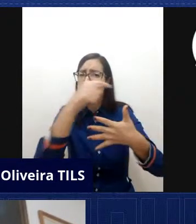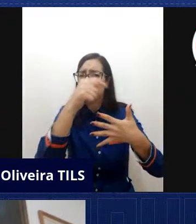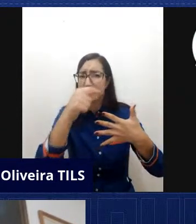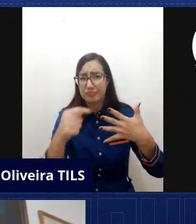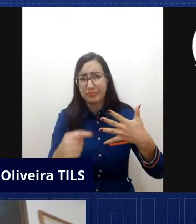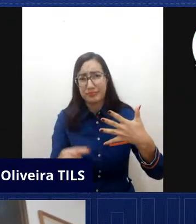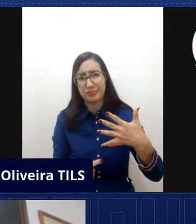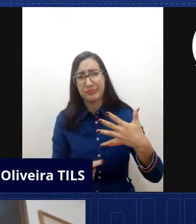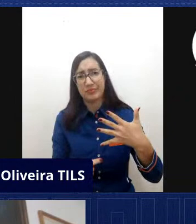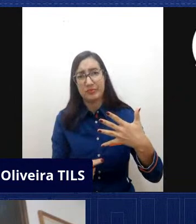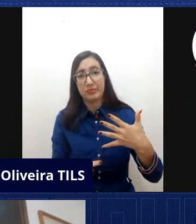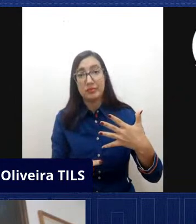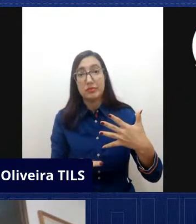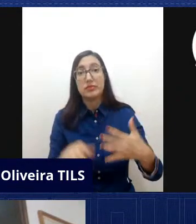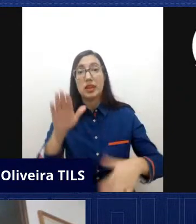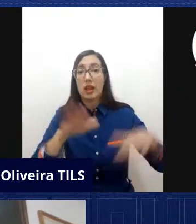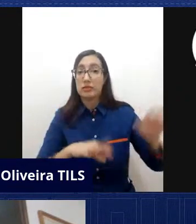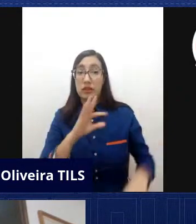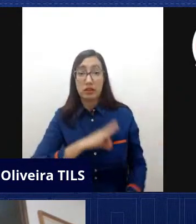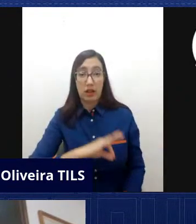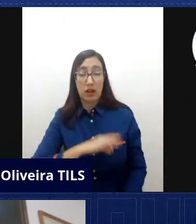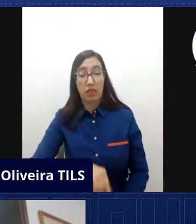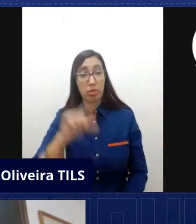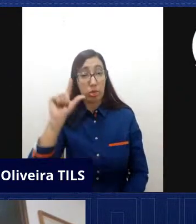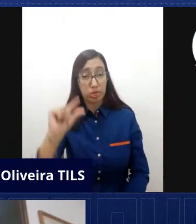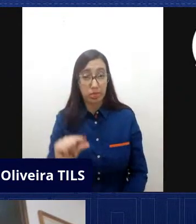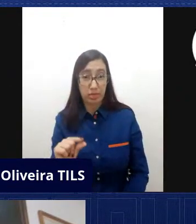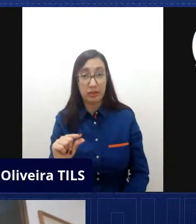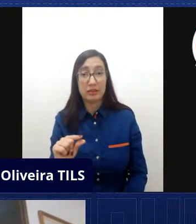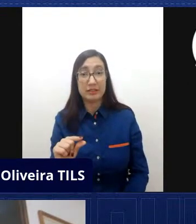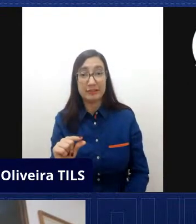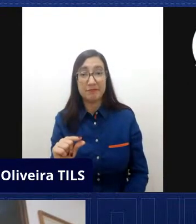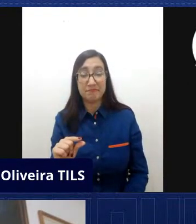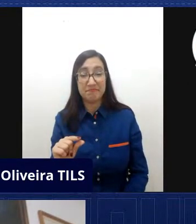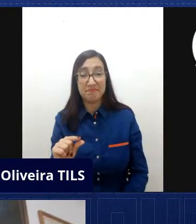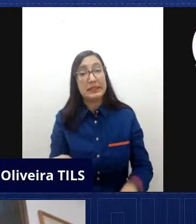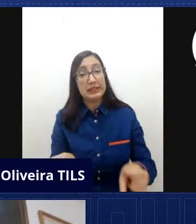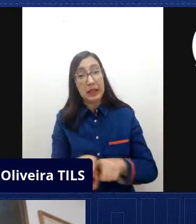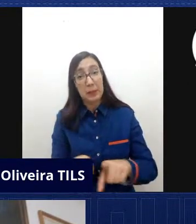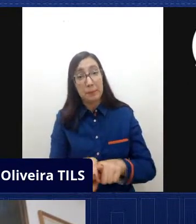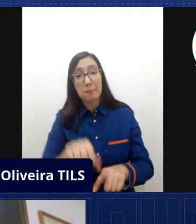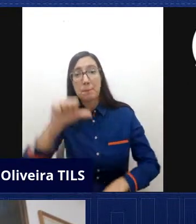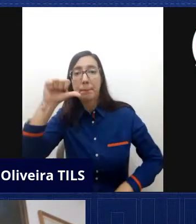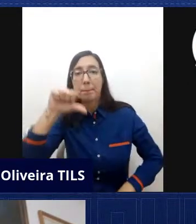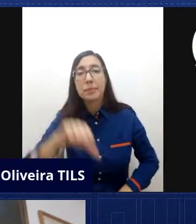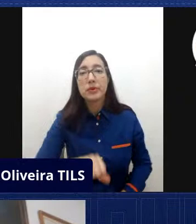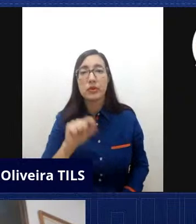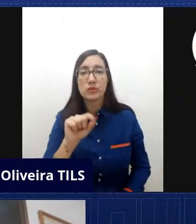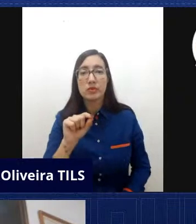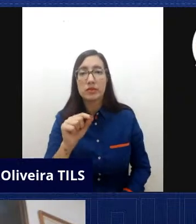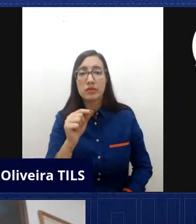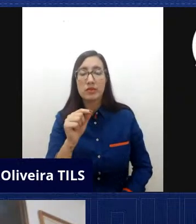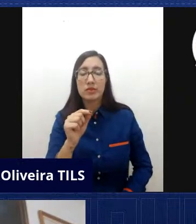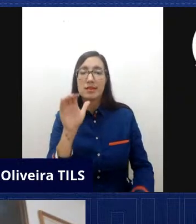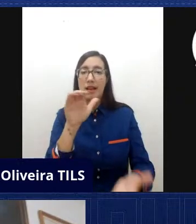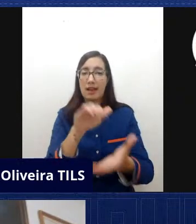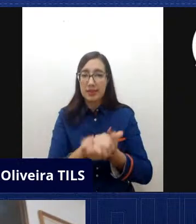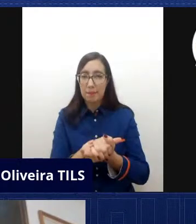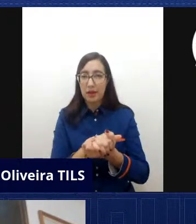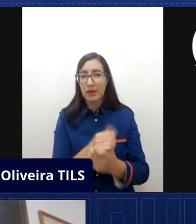Então, às vezes, o casamento se torna, sei lá, como se a mulher fosse a empregada, não que ela fosse uma esposa que